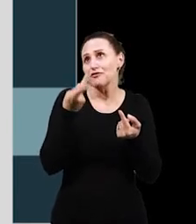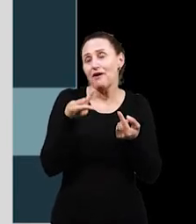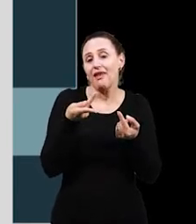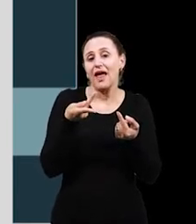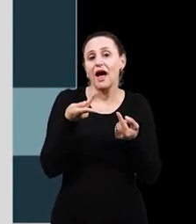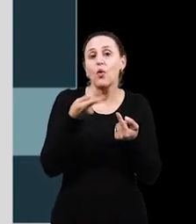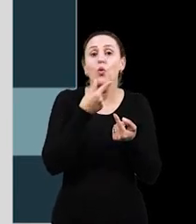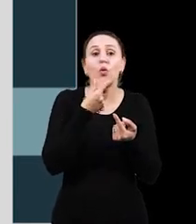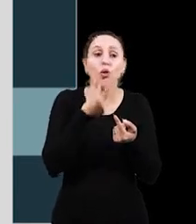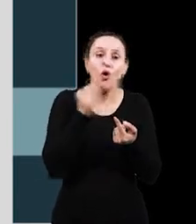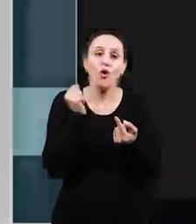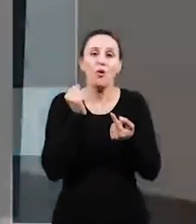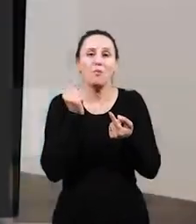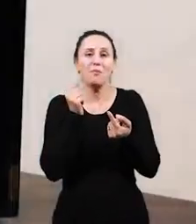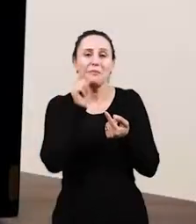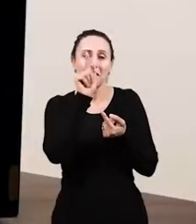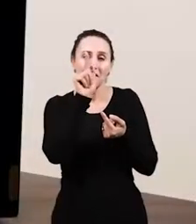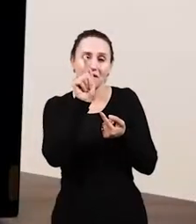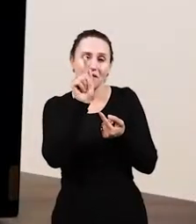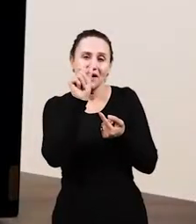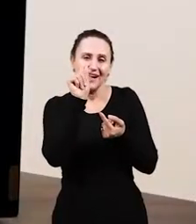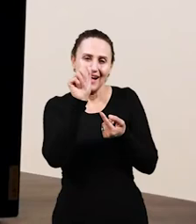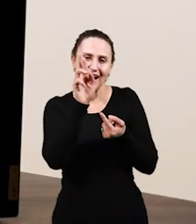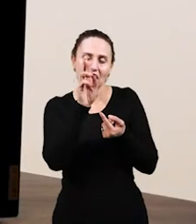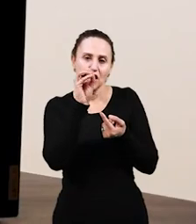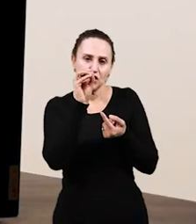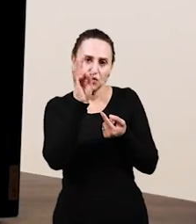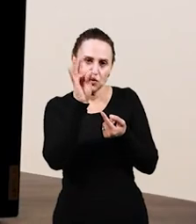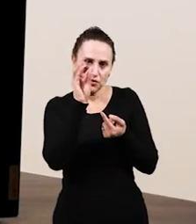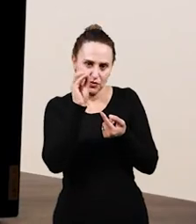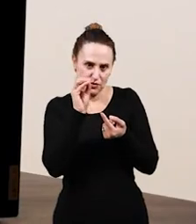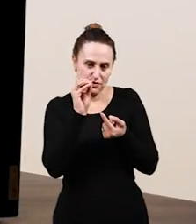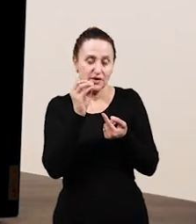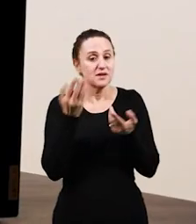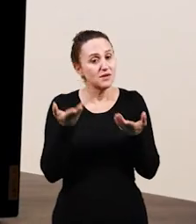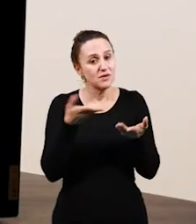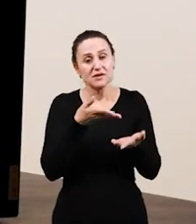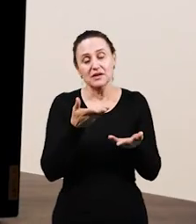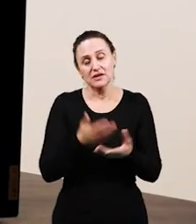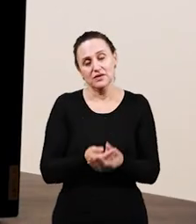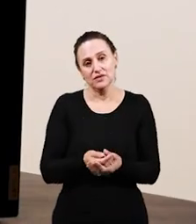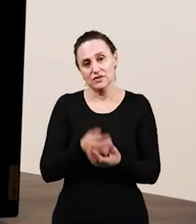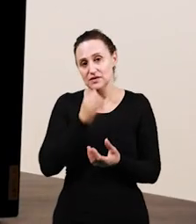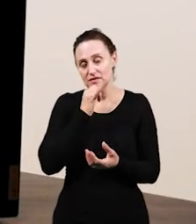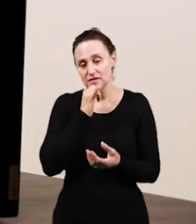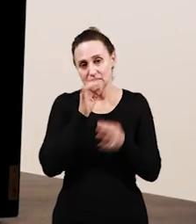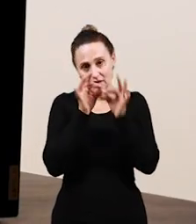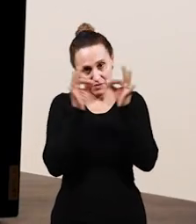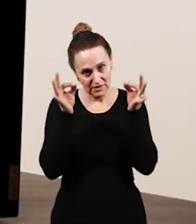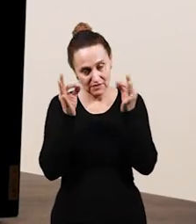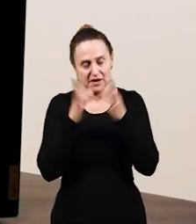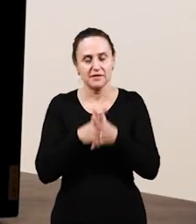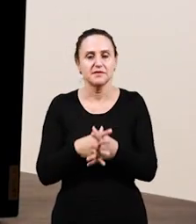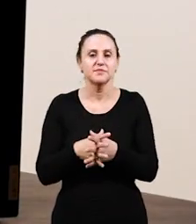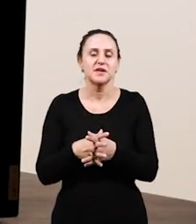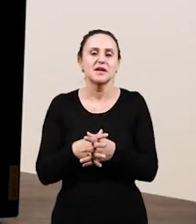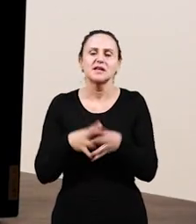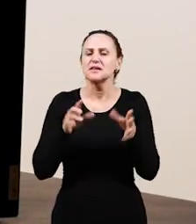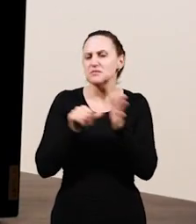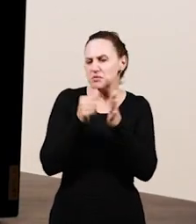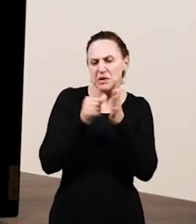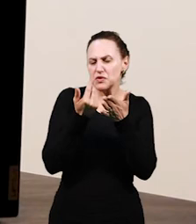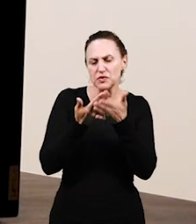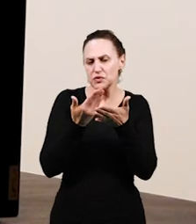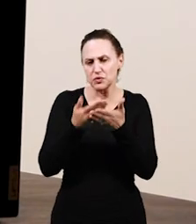paradigmáticas então é nessa nessa nesses primeiros estudos tossir ele delimita